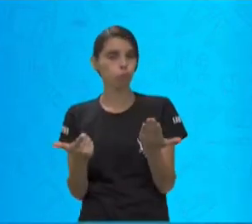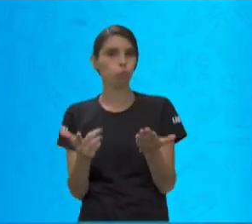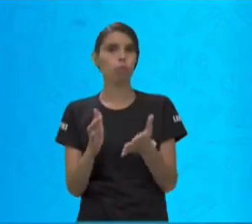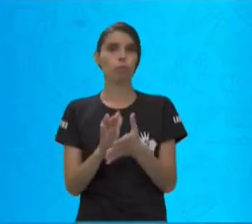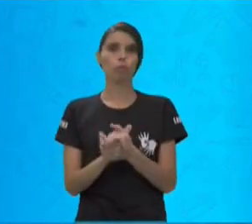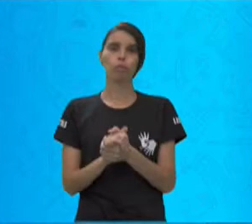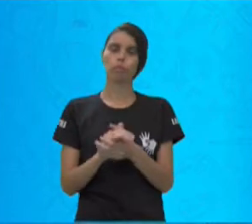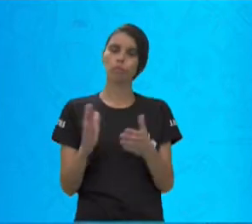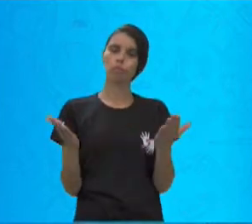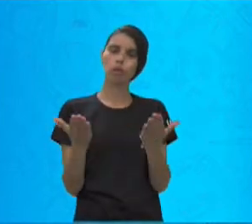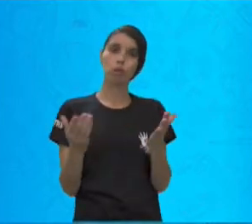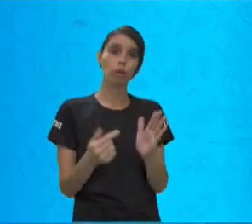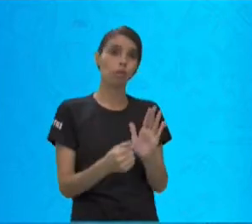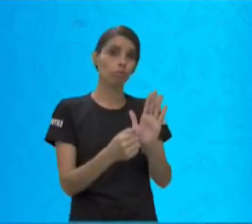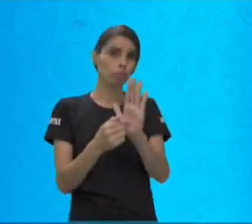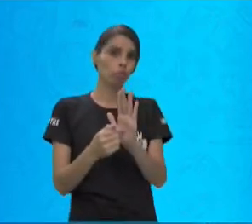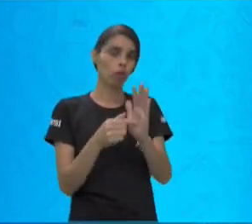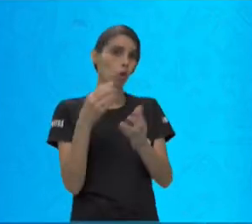a nossa peteca